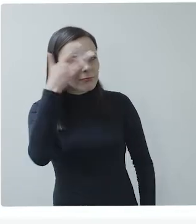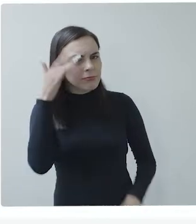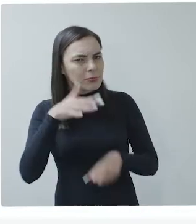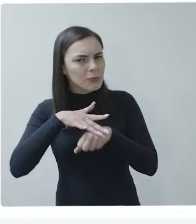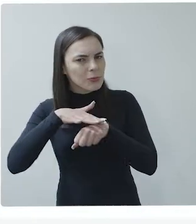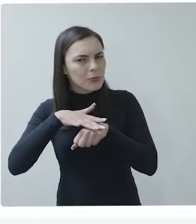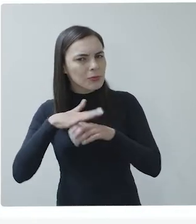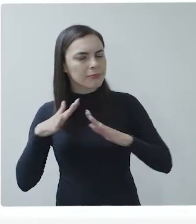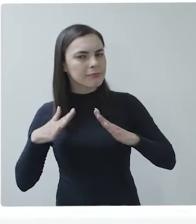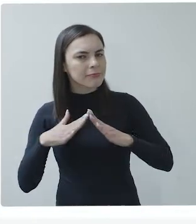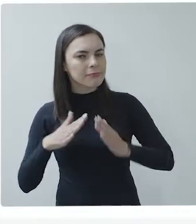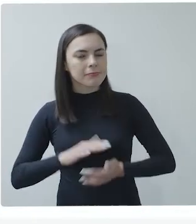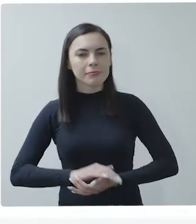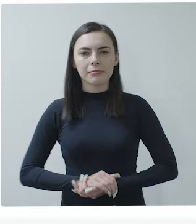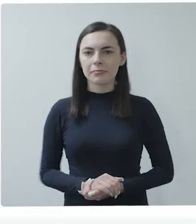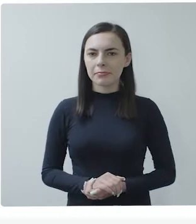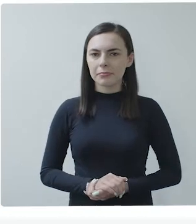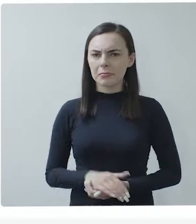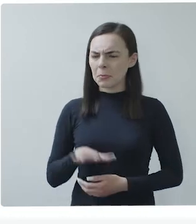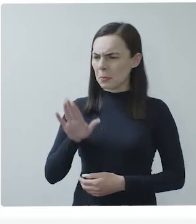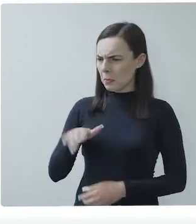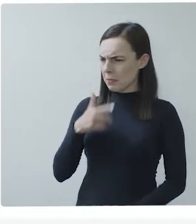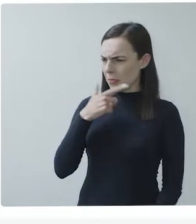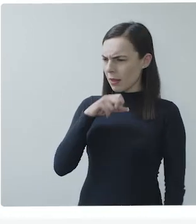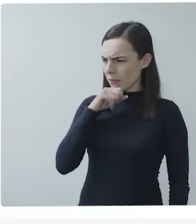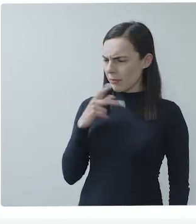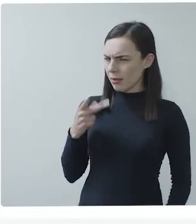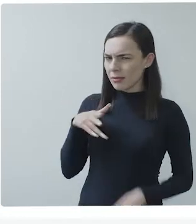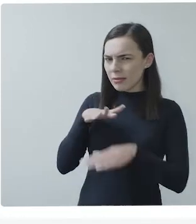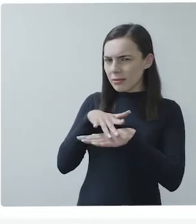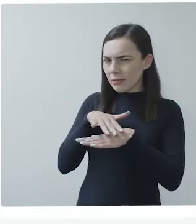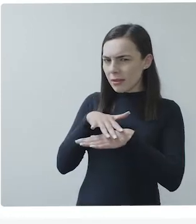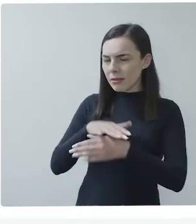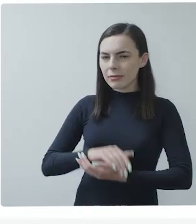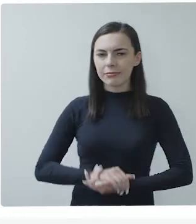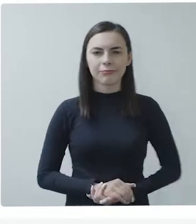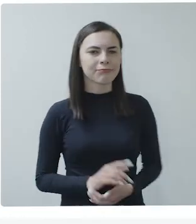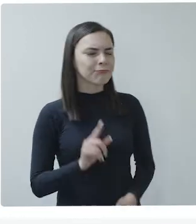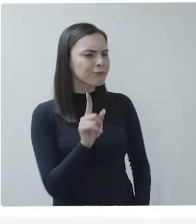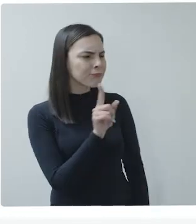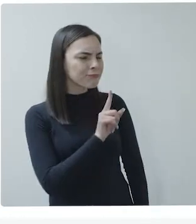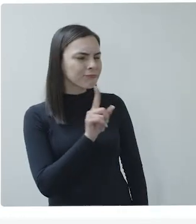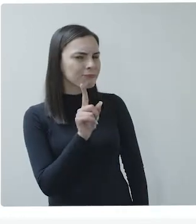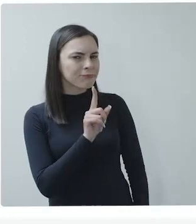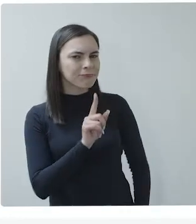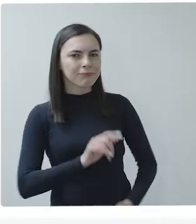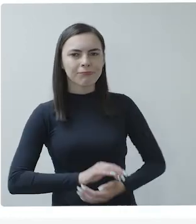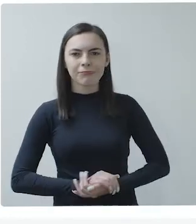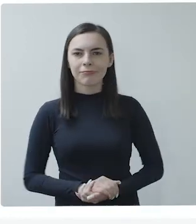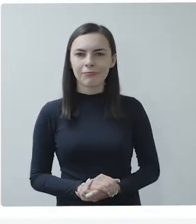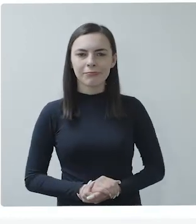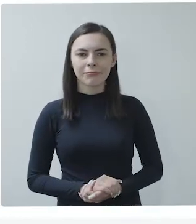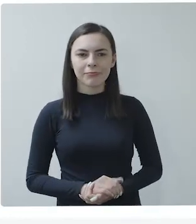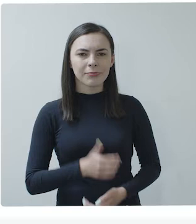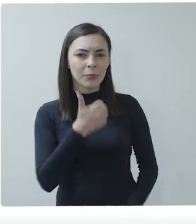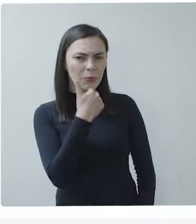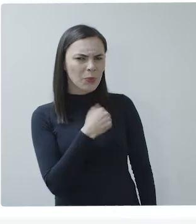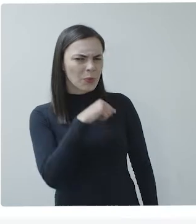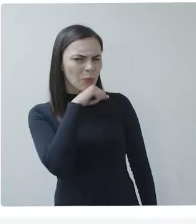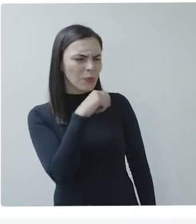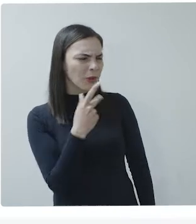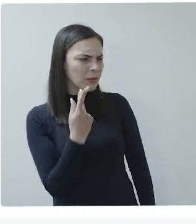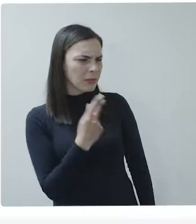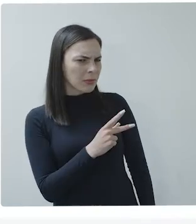em casa. Ele pergunta: Seu pai está doente? Ela: Não. Então é sua